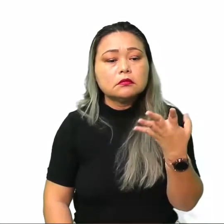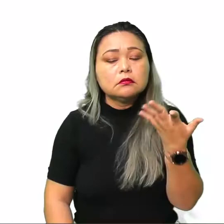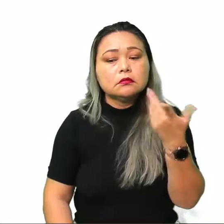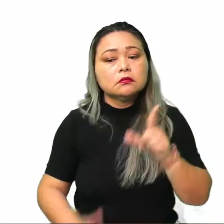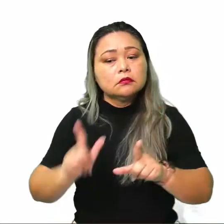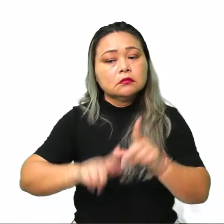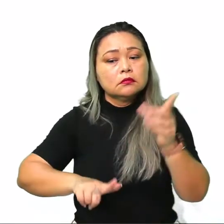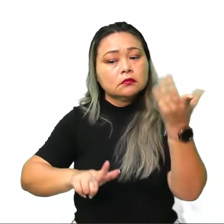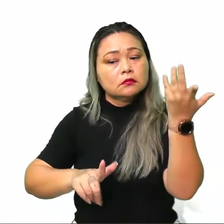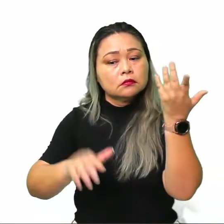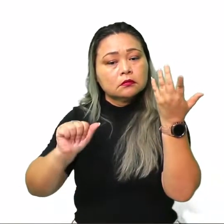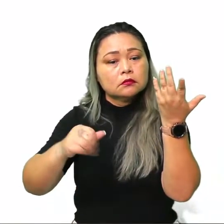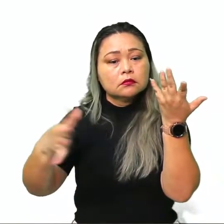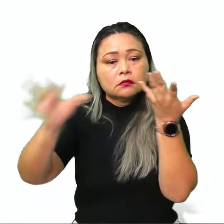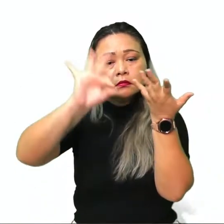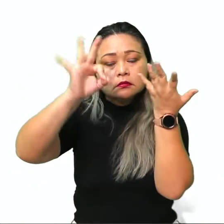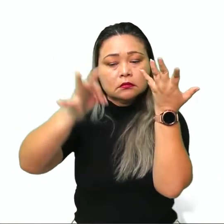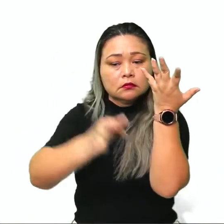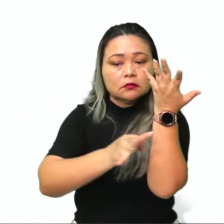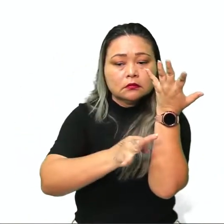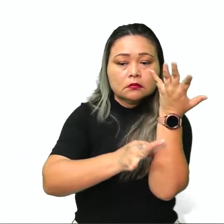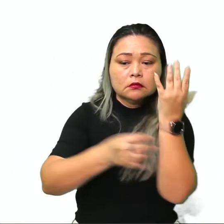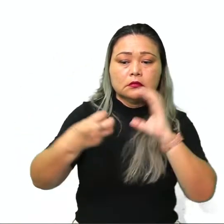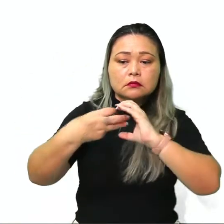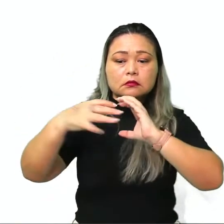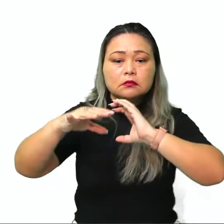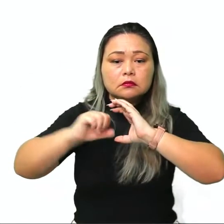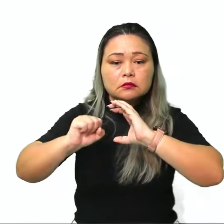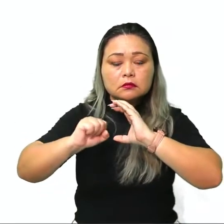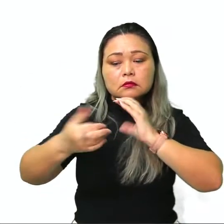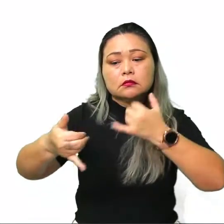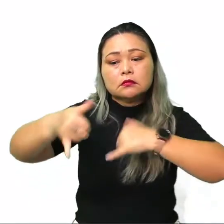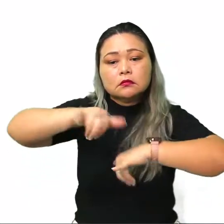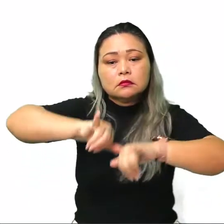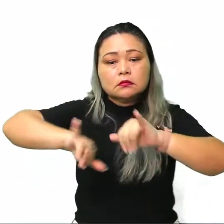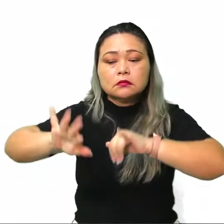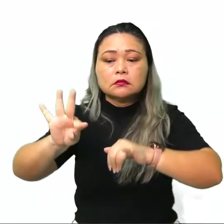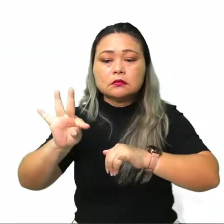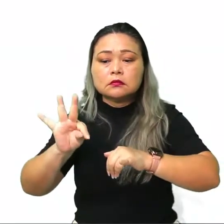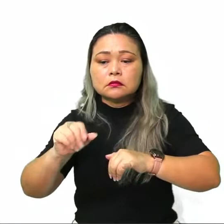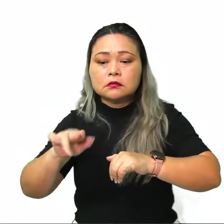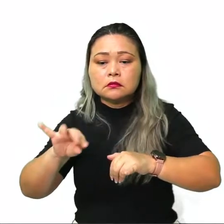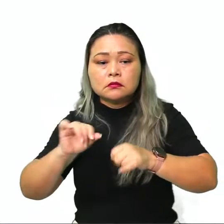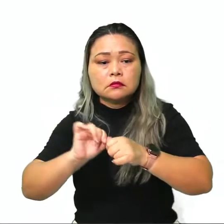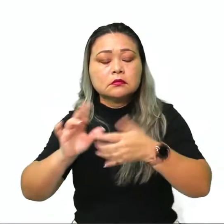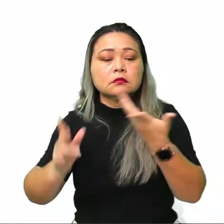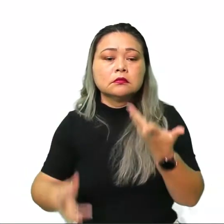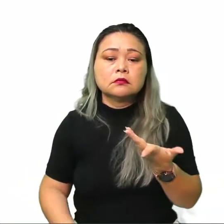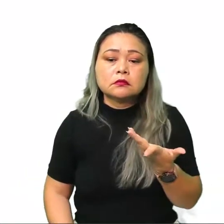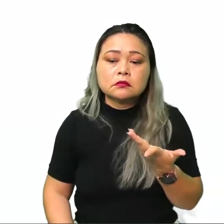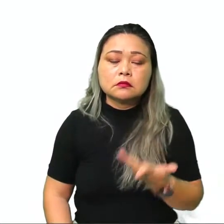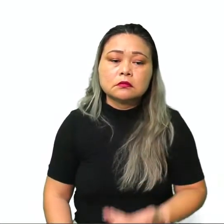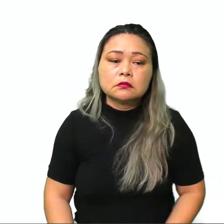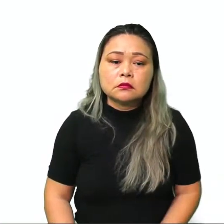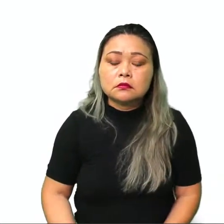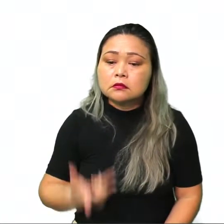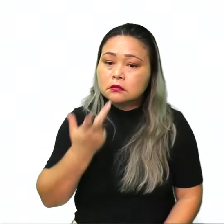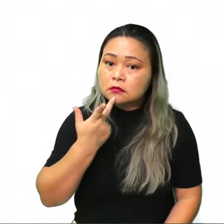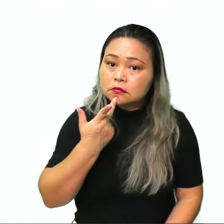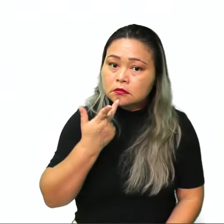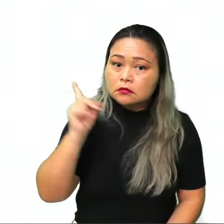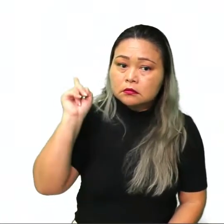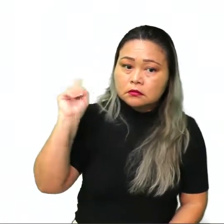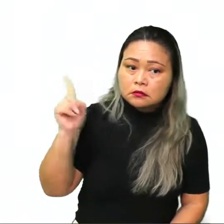Letra A. Fotossíntese, respiração e quimiossíntese. Gente, a gente está falando